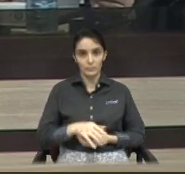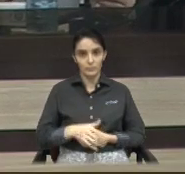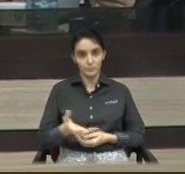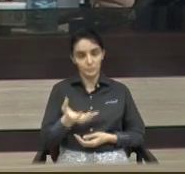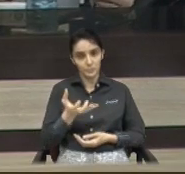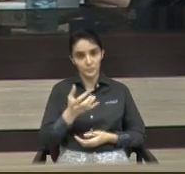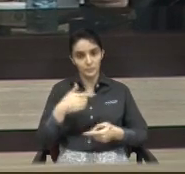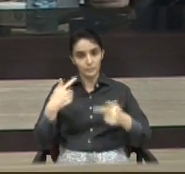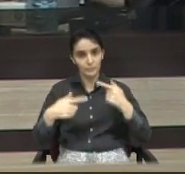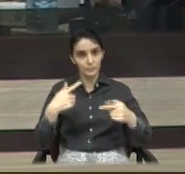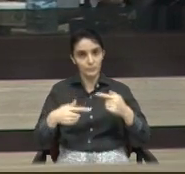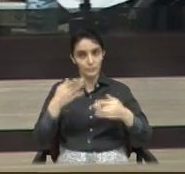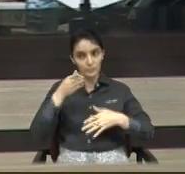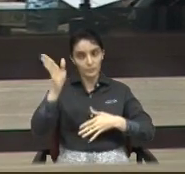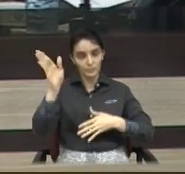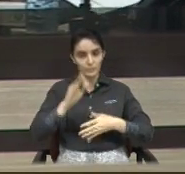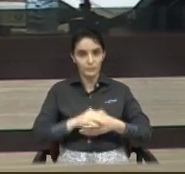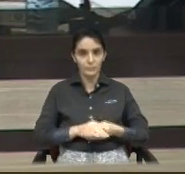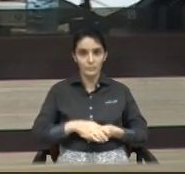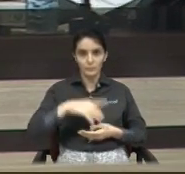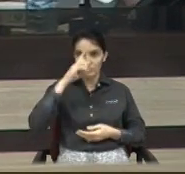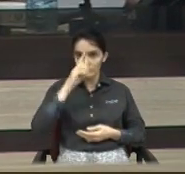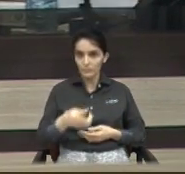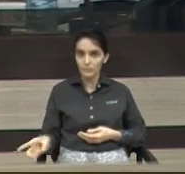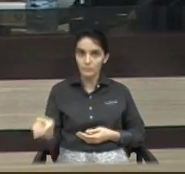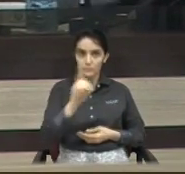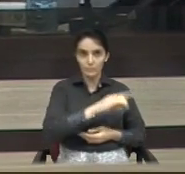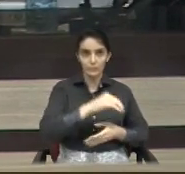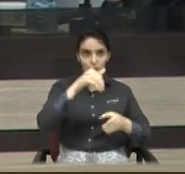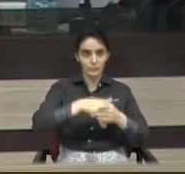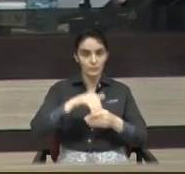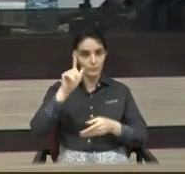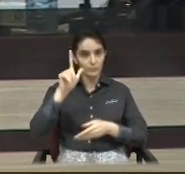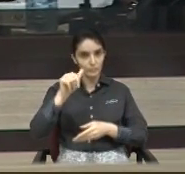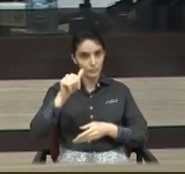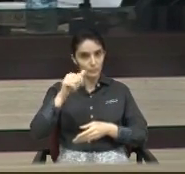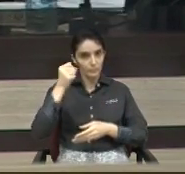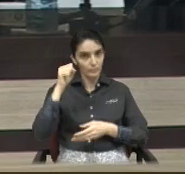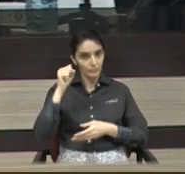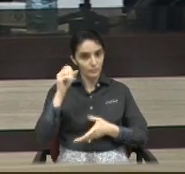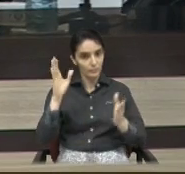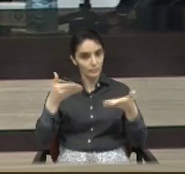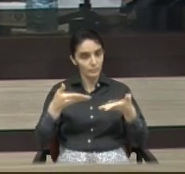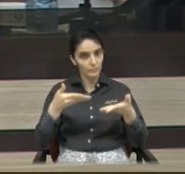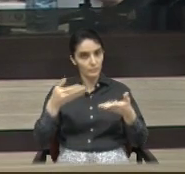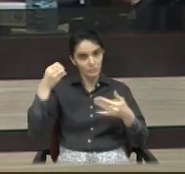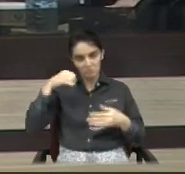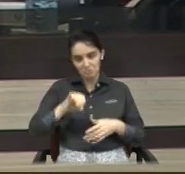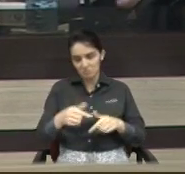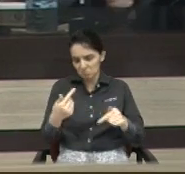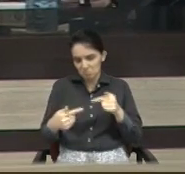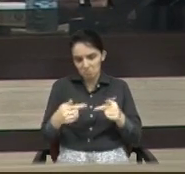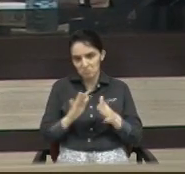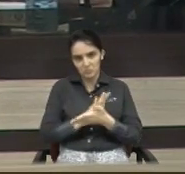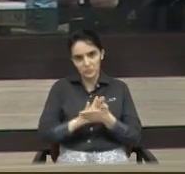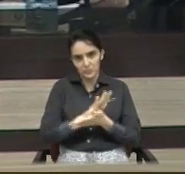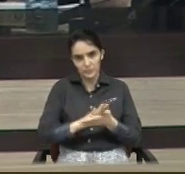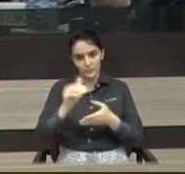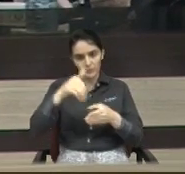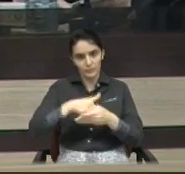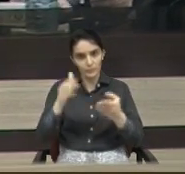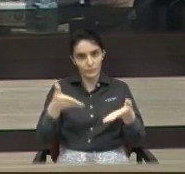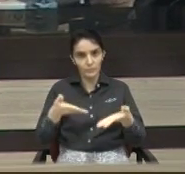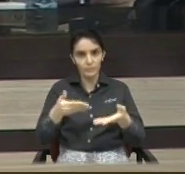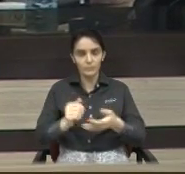discutir, ela vai para a ordem do dia. E só dá para ser votada depois das 8. Agora, se não discutir agora, ela é votada